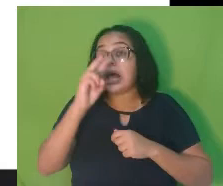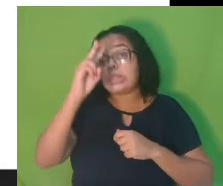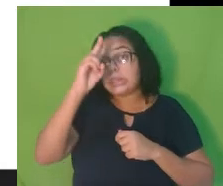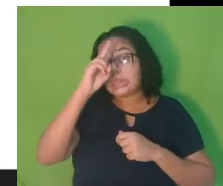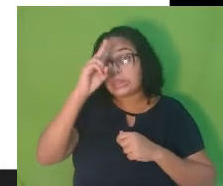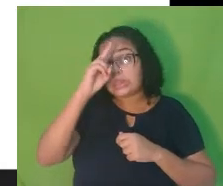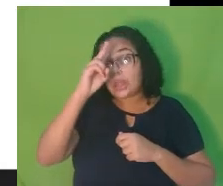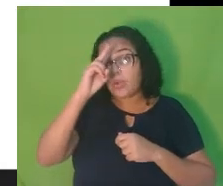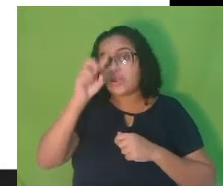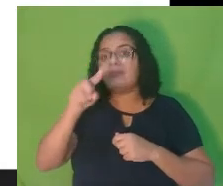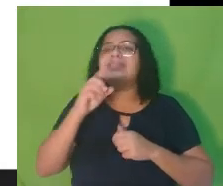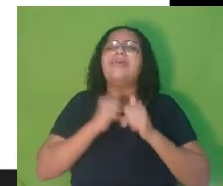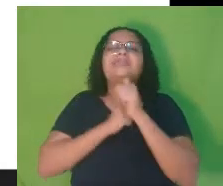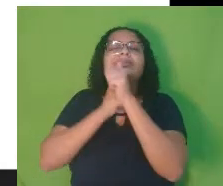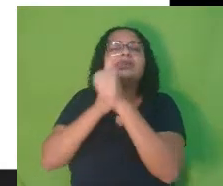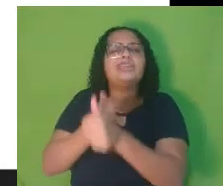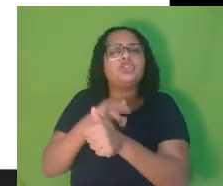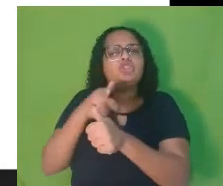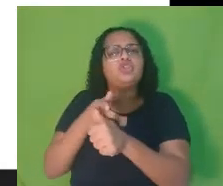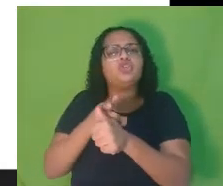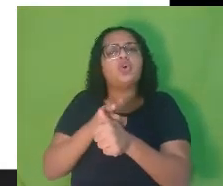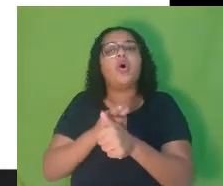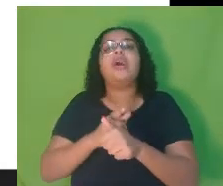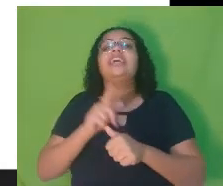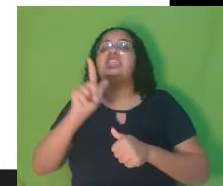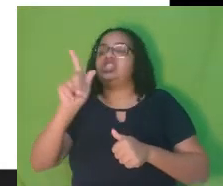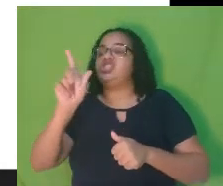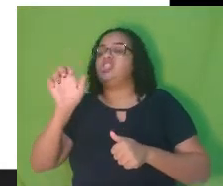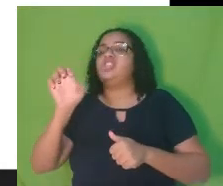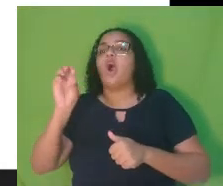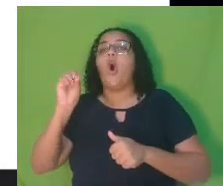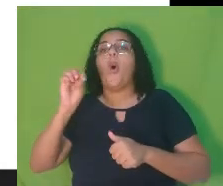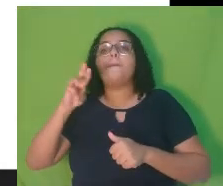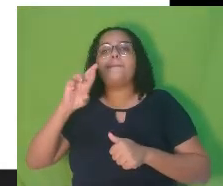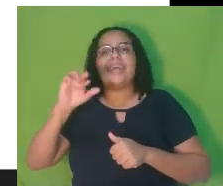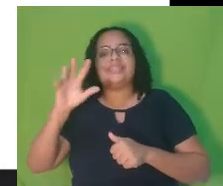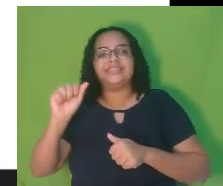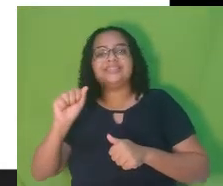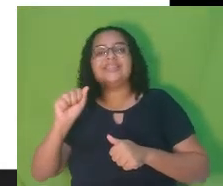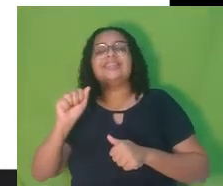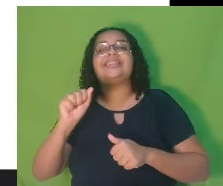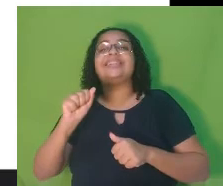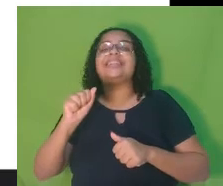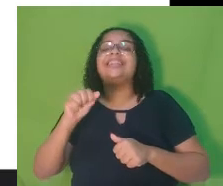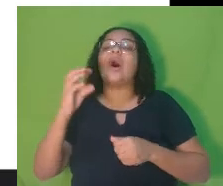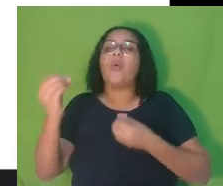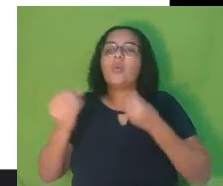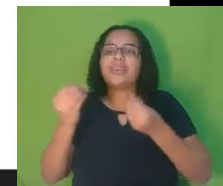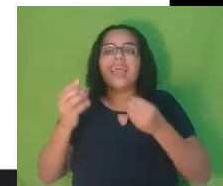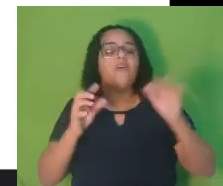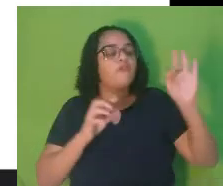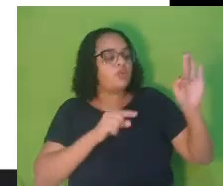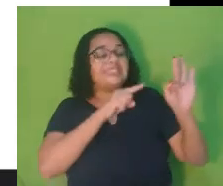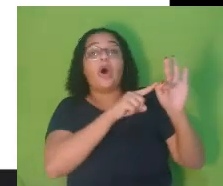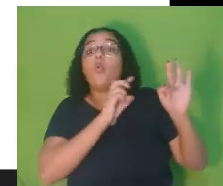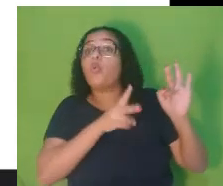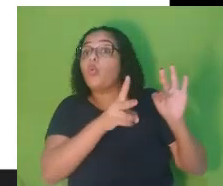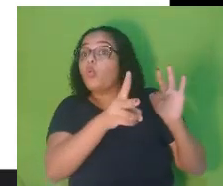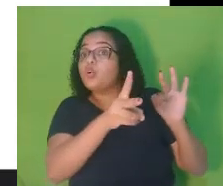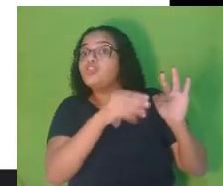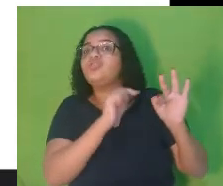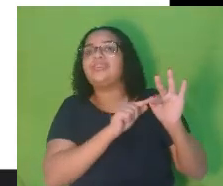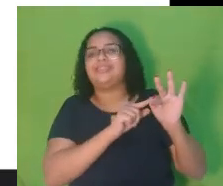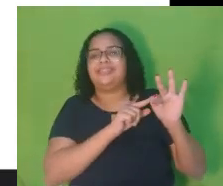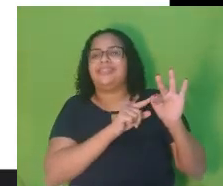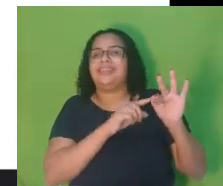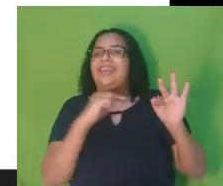esse teorema ele dá sentido geométrico à noção de função contínua, né? Quando você tiver uma